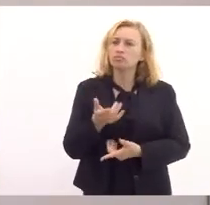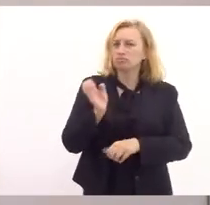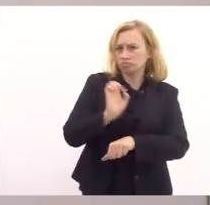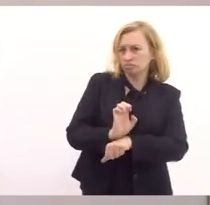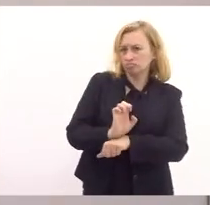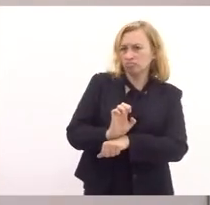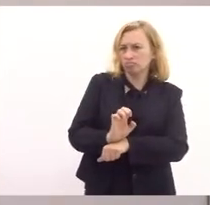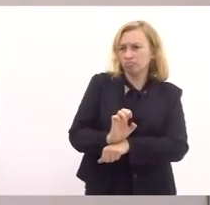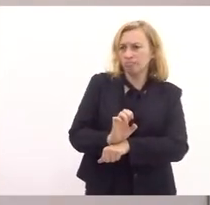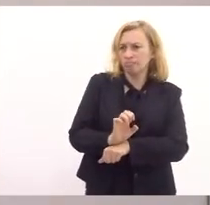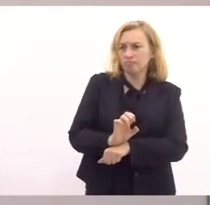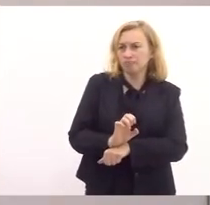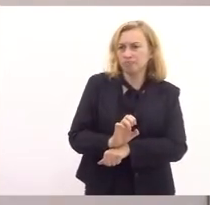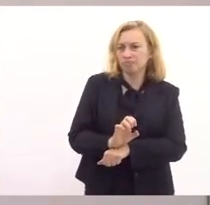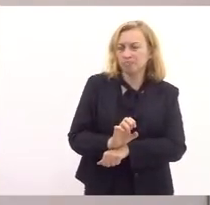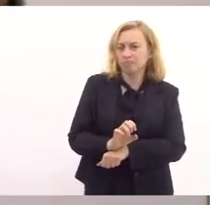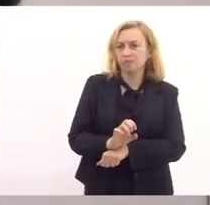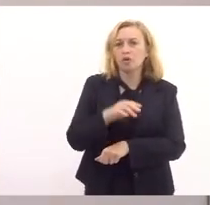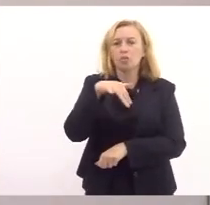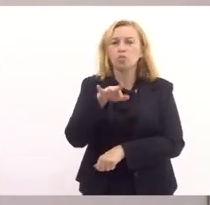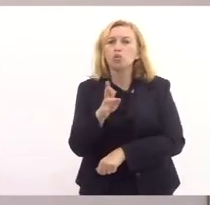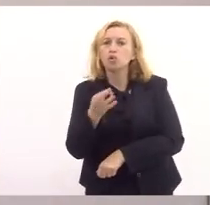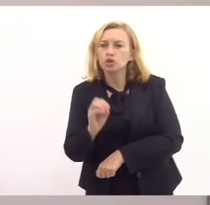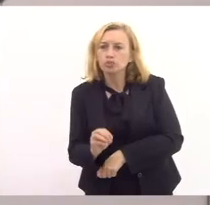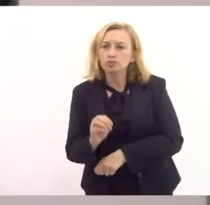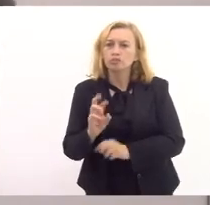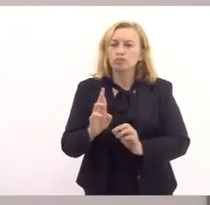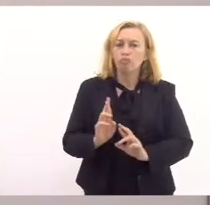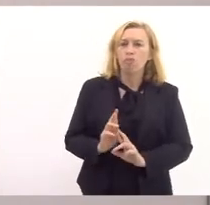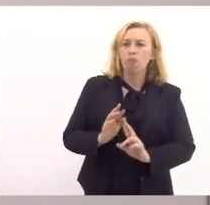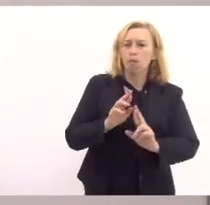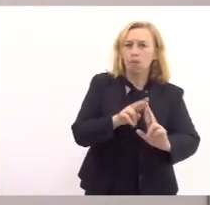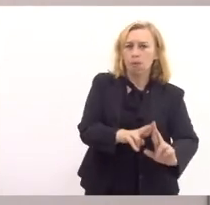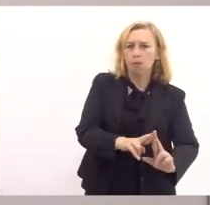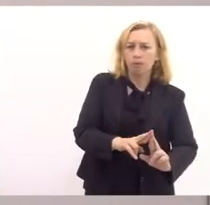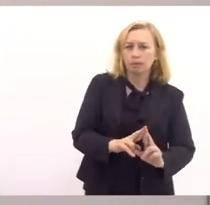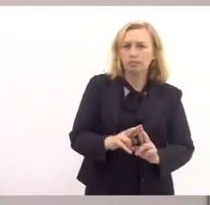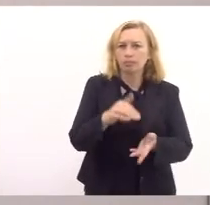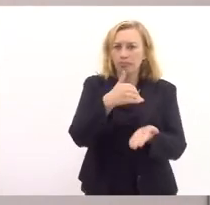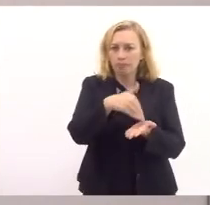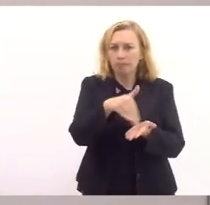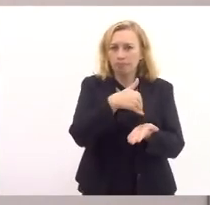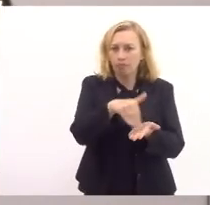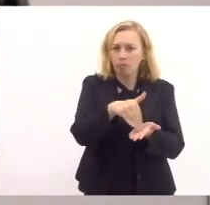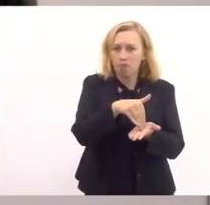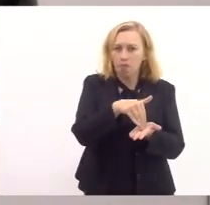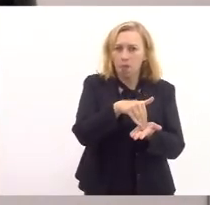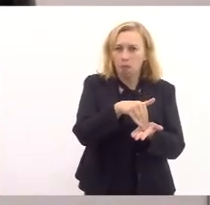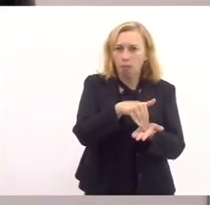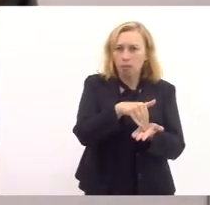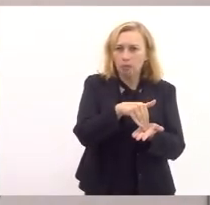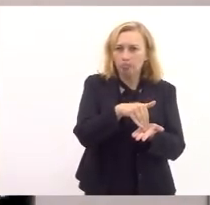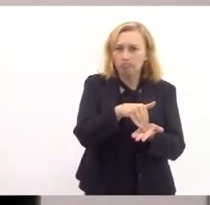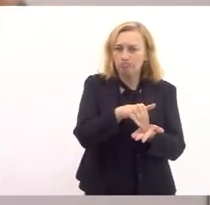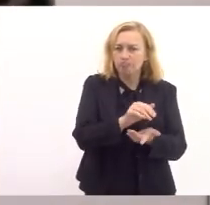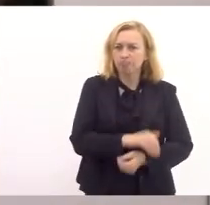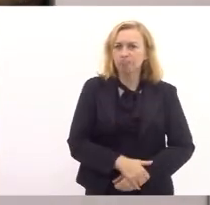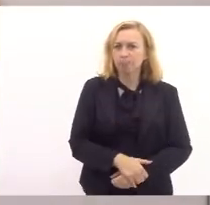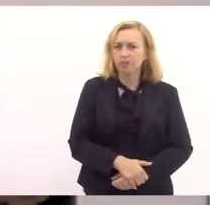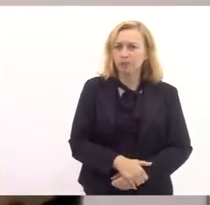Estado, doutor Murilo, representante da secretaria, acho que ainda não caiu